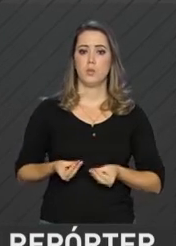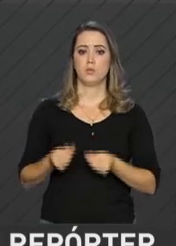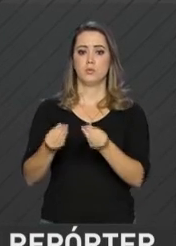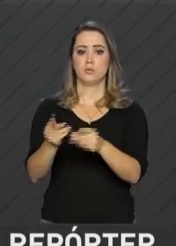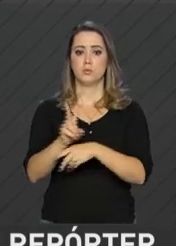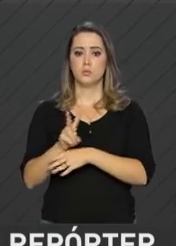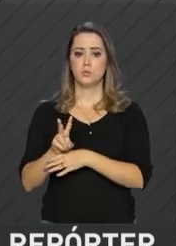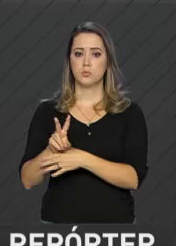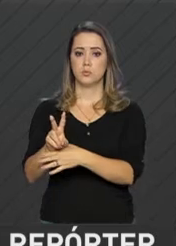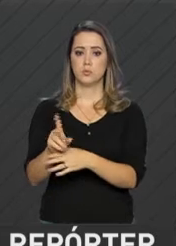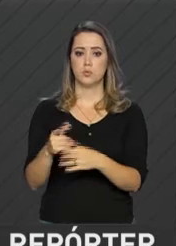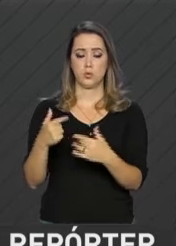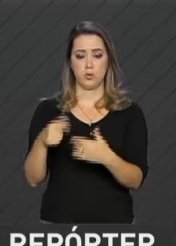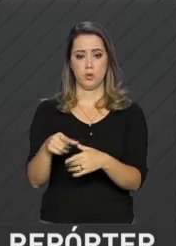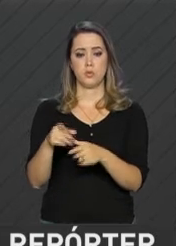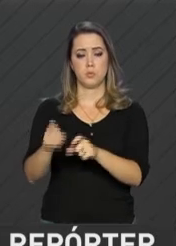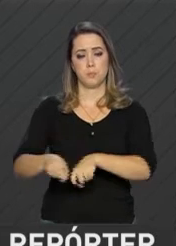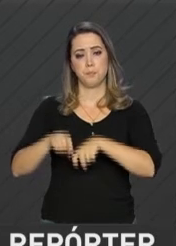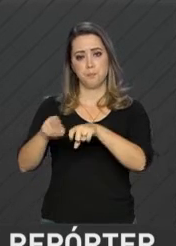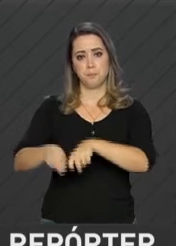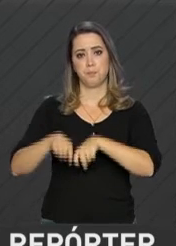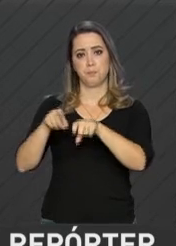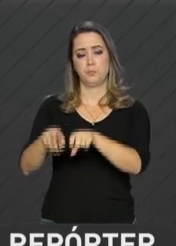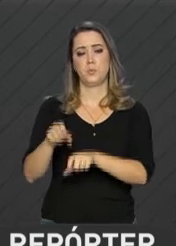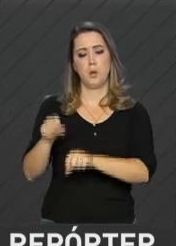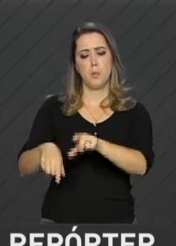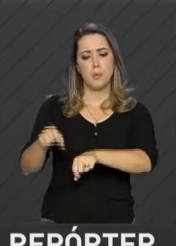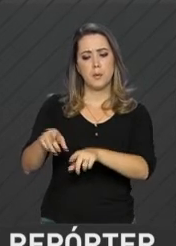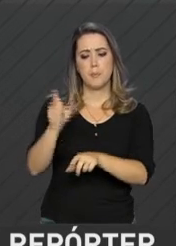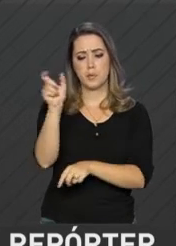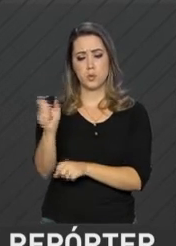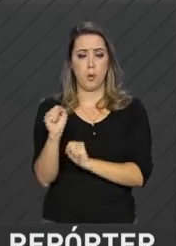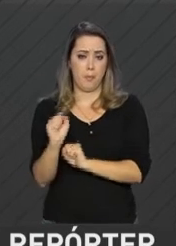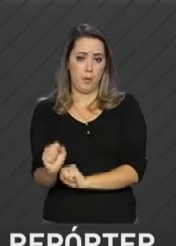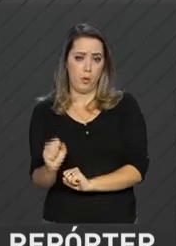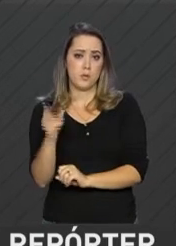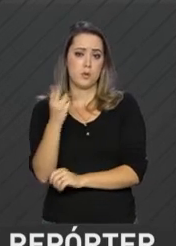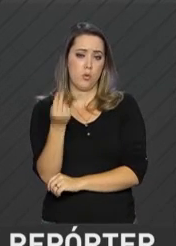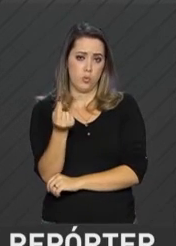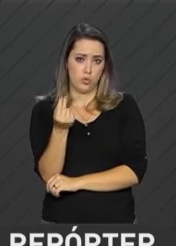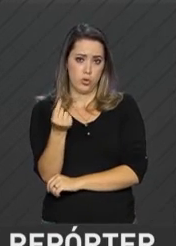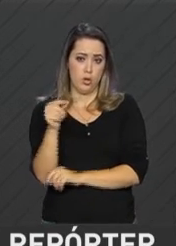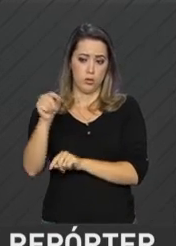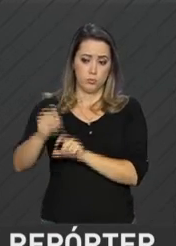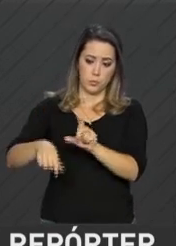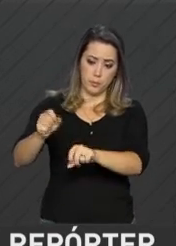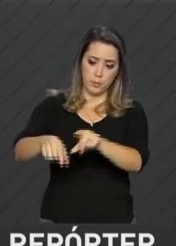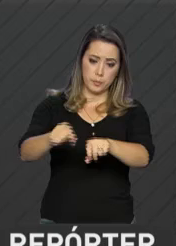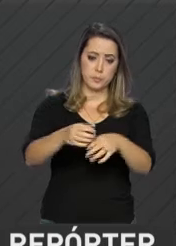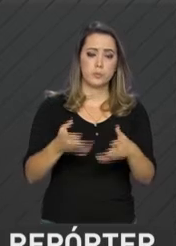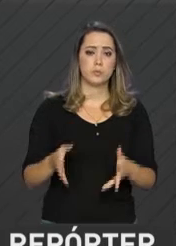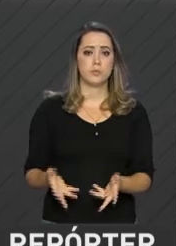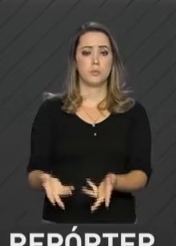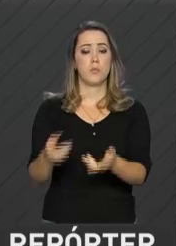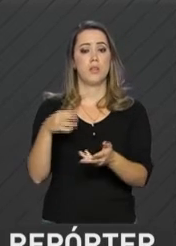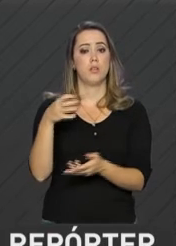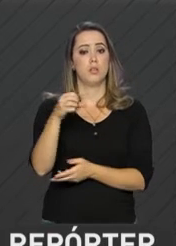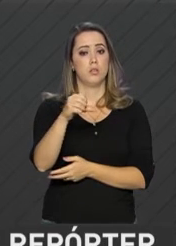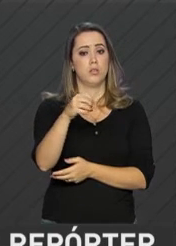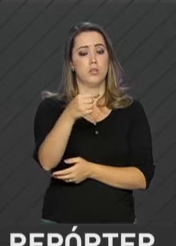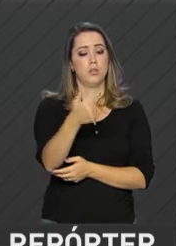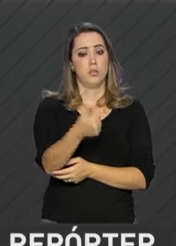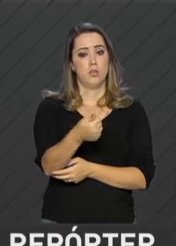crédito de instalação que o recurso destinado para que o benefício possa se instalar na nova terra foram 97